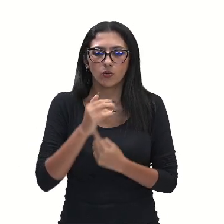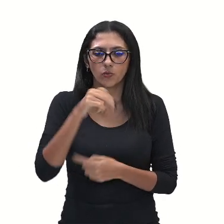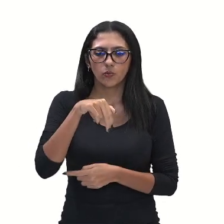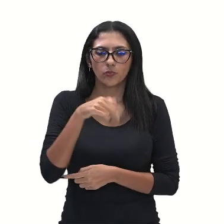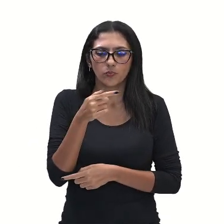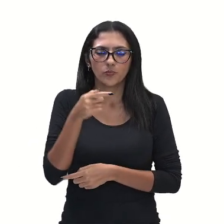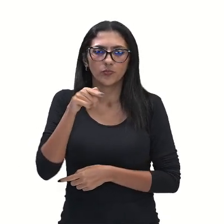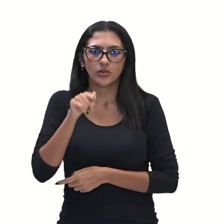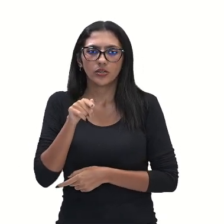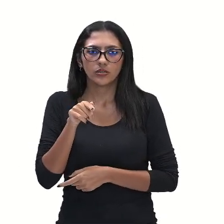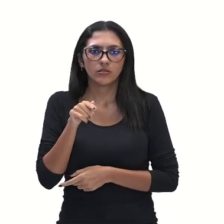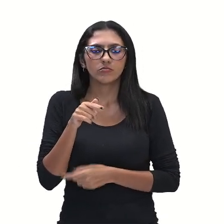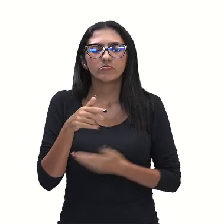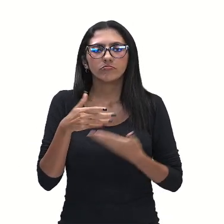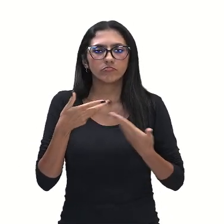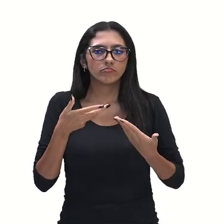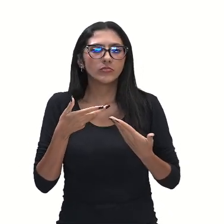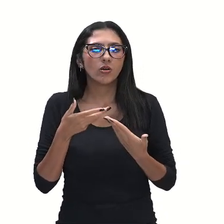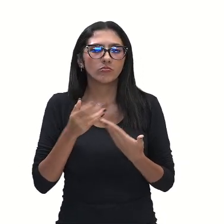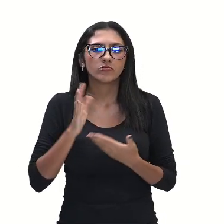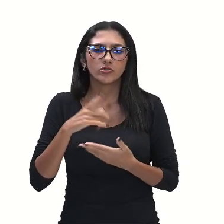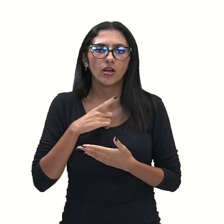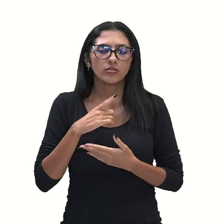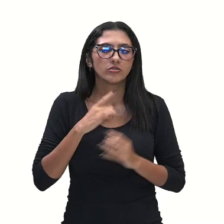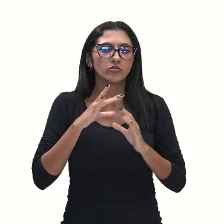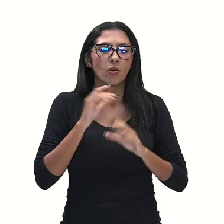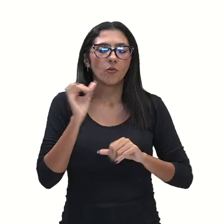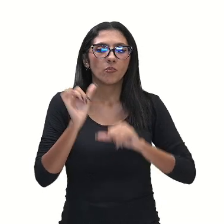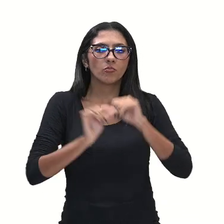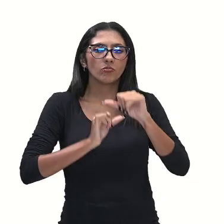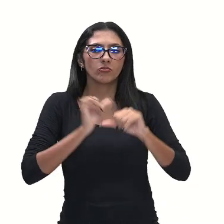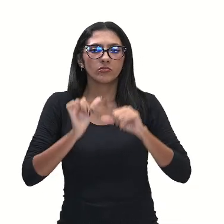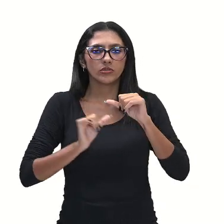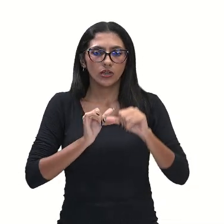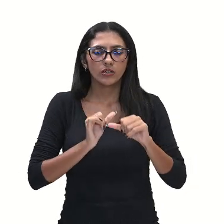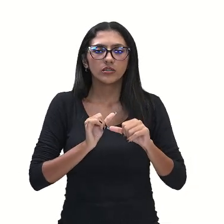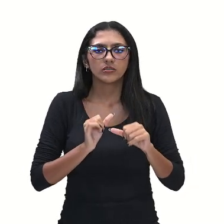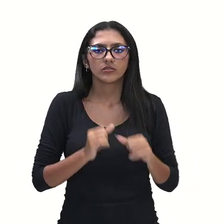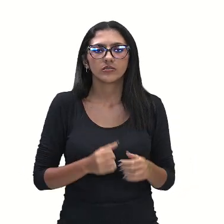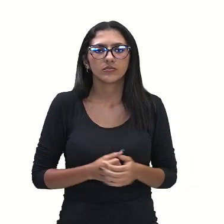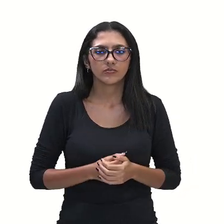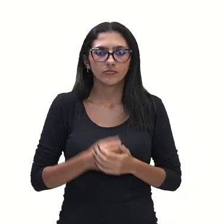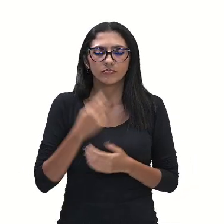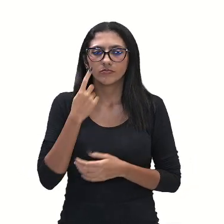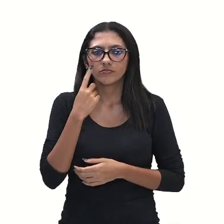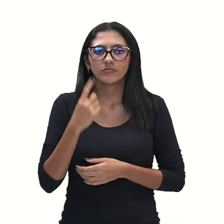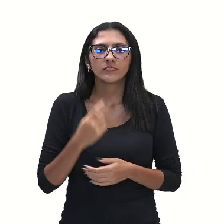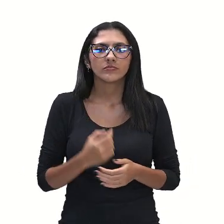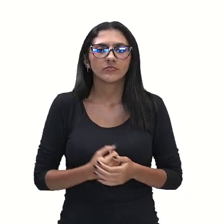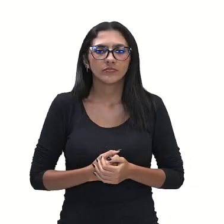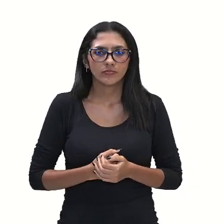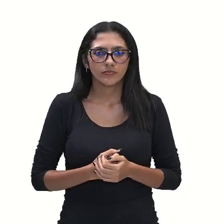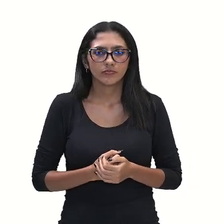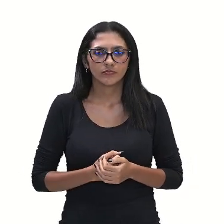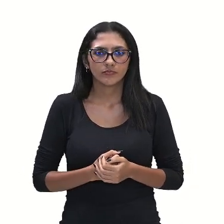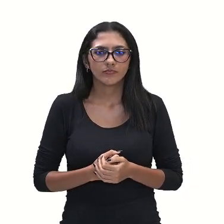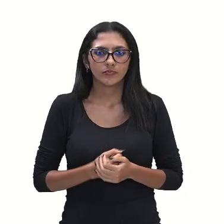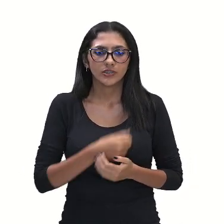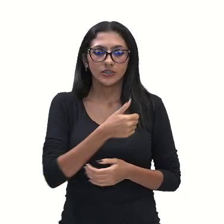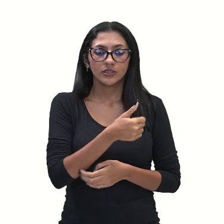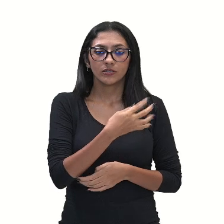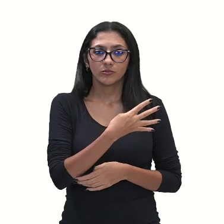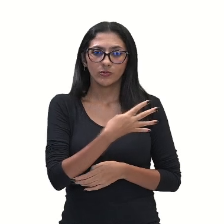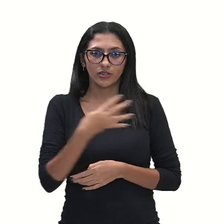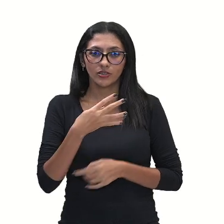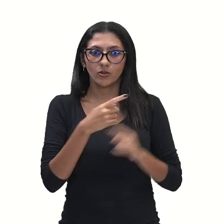então, automaticamente, nós temos que substituir esse valor por 3,14,